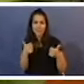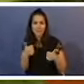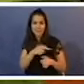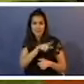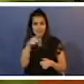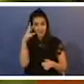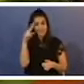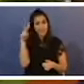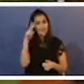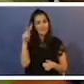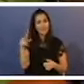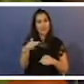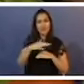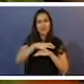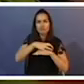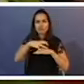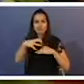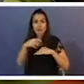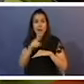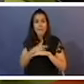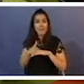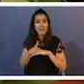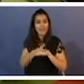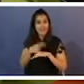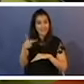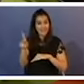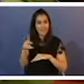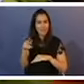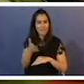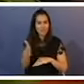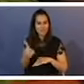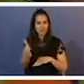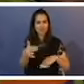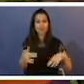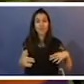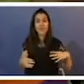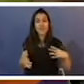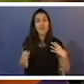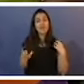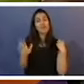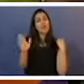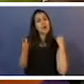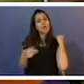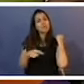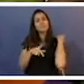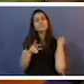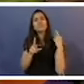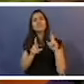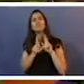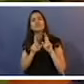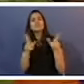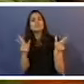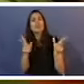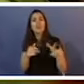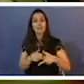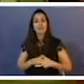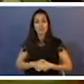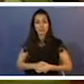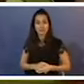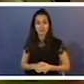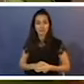lembrou aí da cobertura da pele dele e agora por último a gente tem que apontar as diferenças